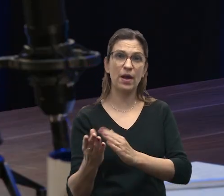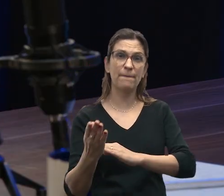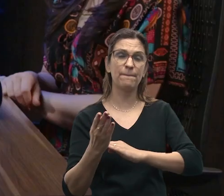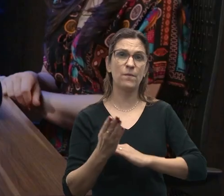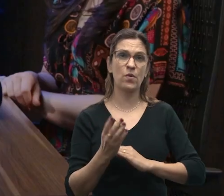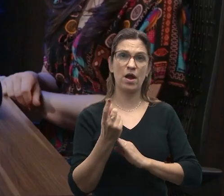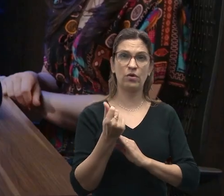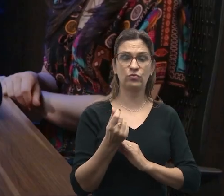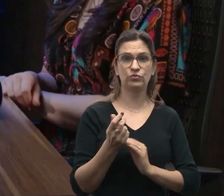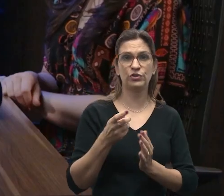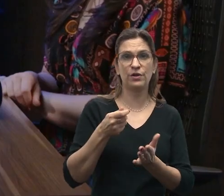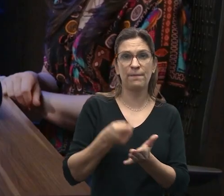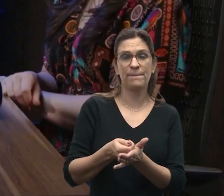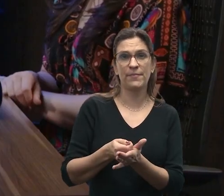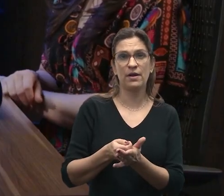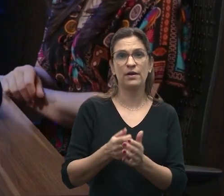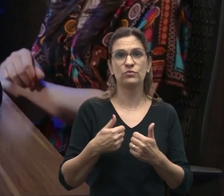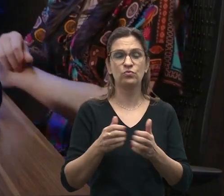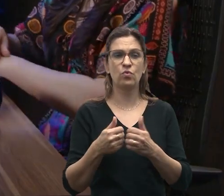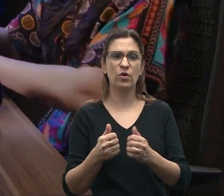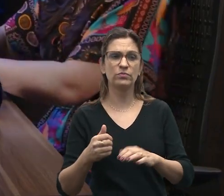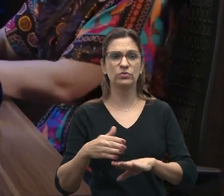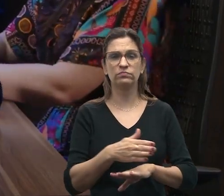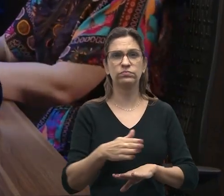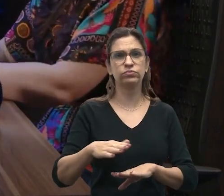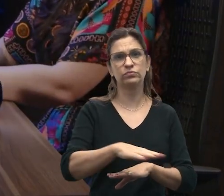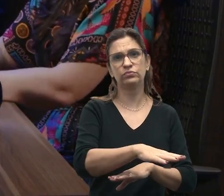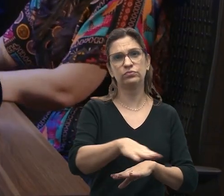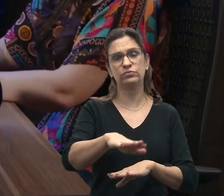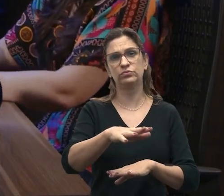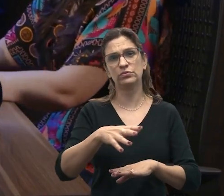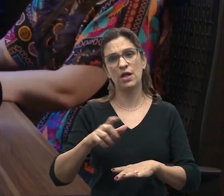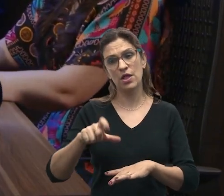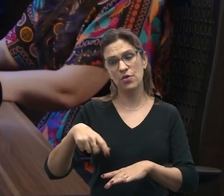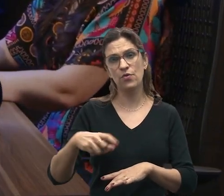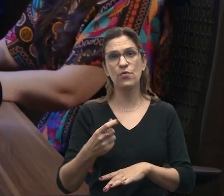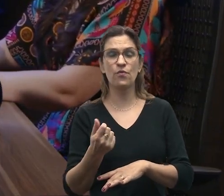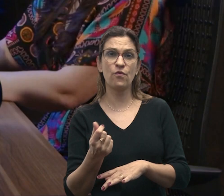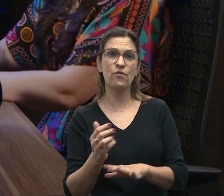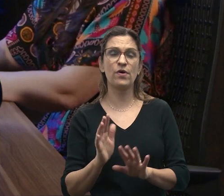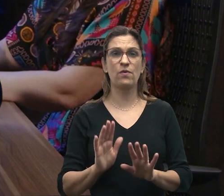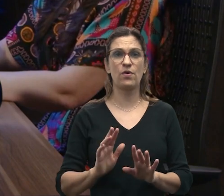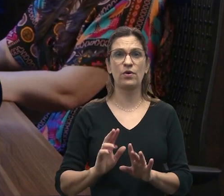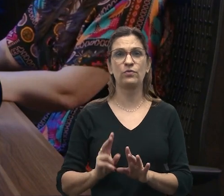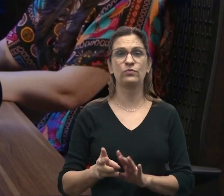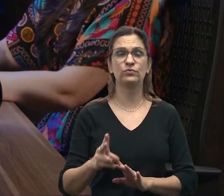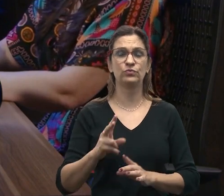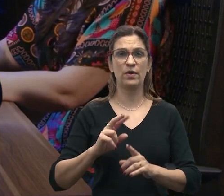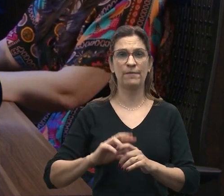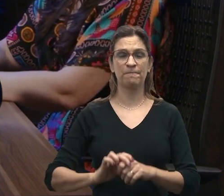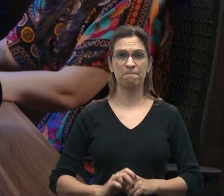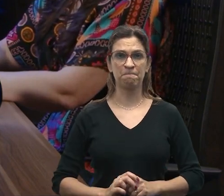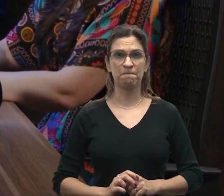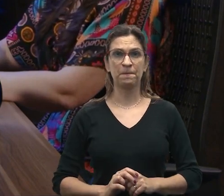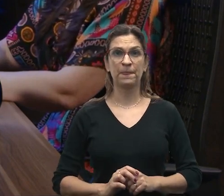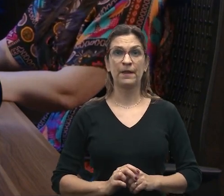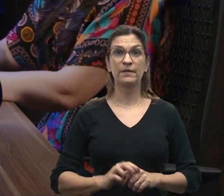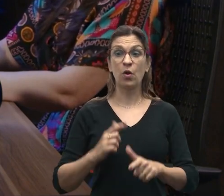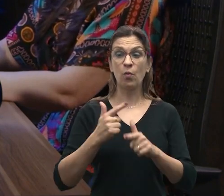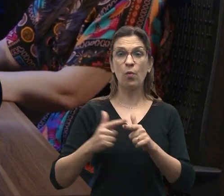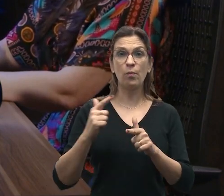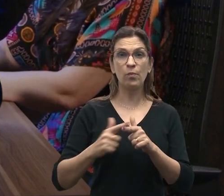com R$ 4,95. Então, assim, nosso problema do transporte coletivo será resolvido